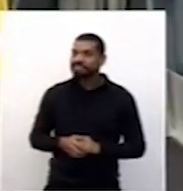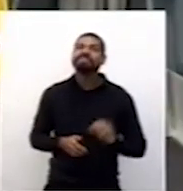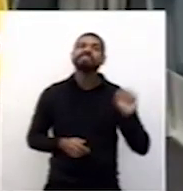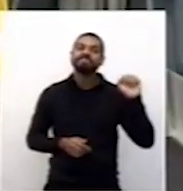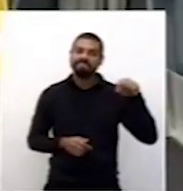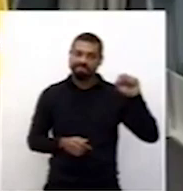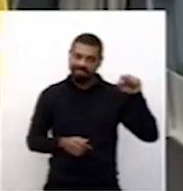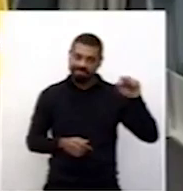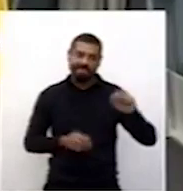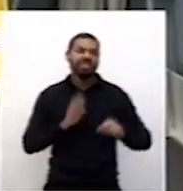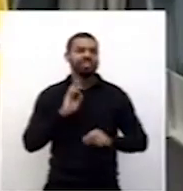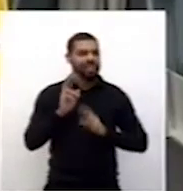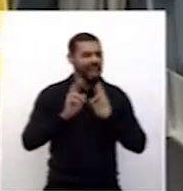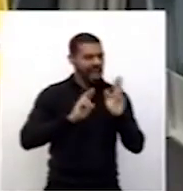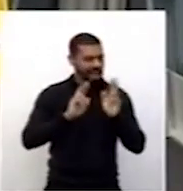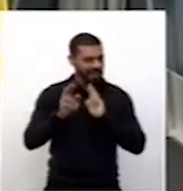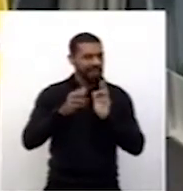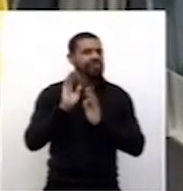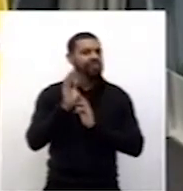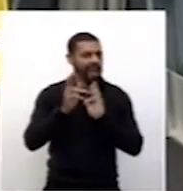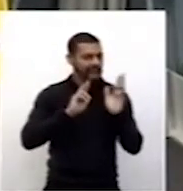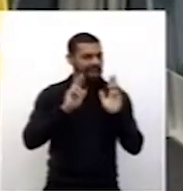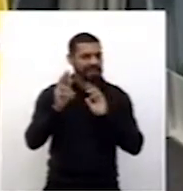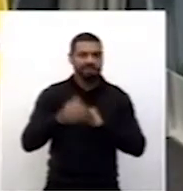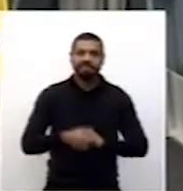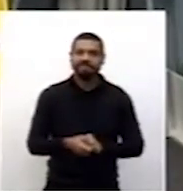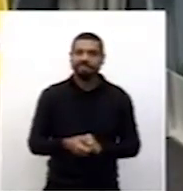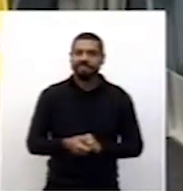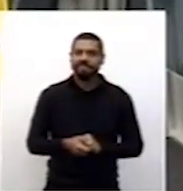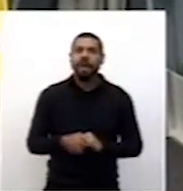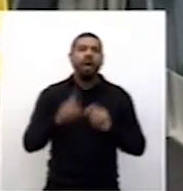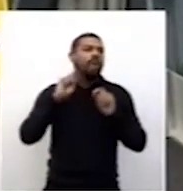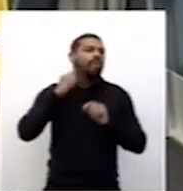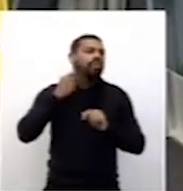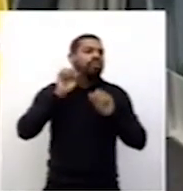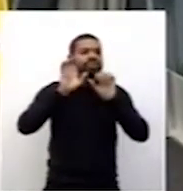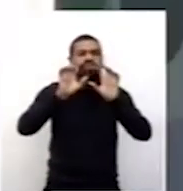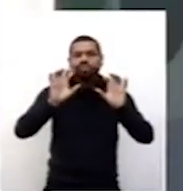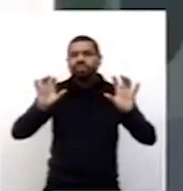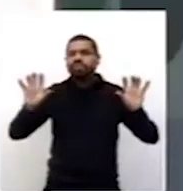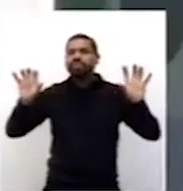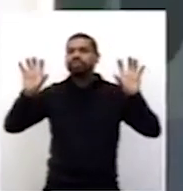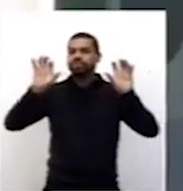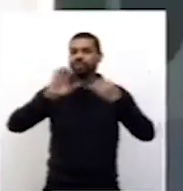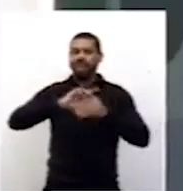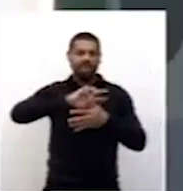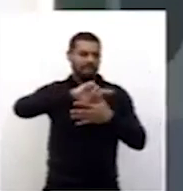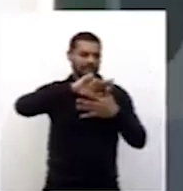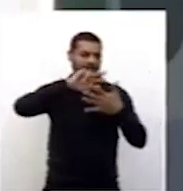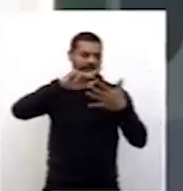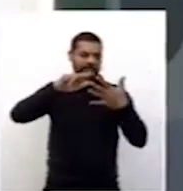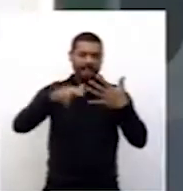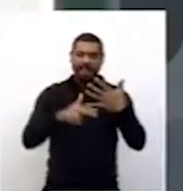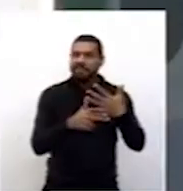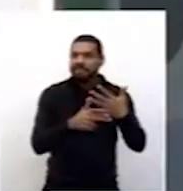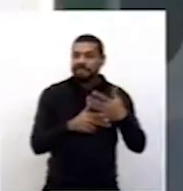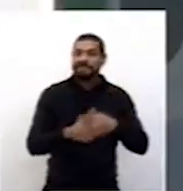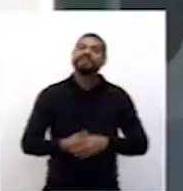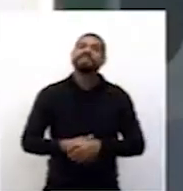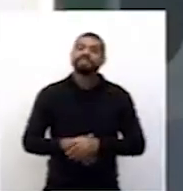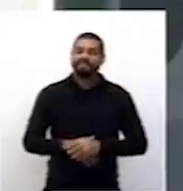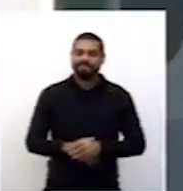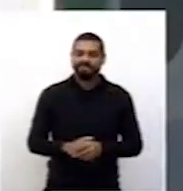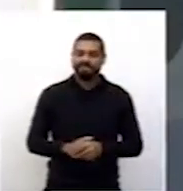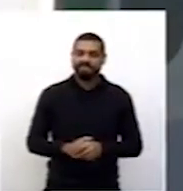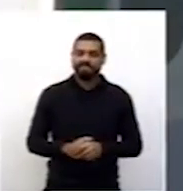já responderam. Eles já responderam, exatamente, né? Eles estão falando sobre poluição, né? Diferentes tipos de poluição. Falamos sobre diferentes tipos